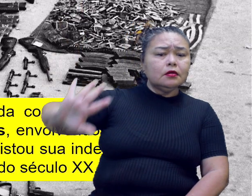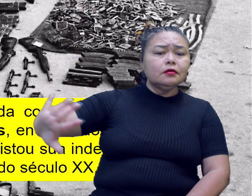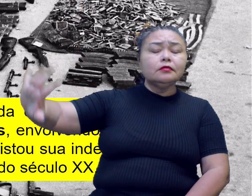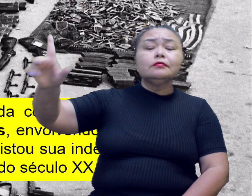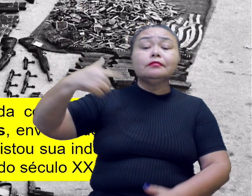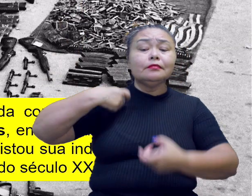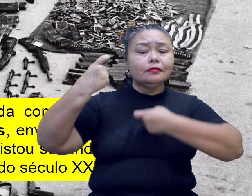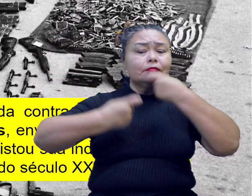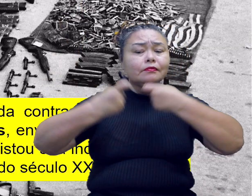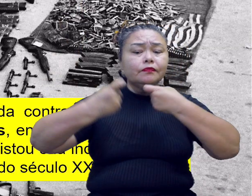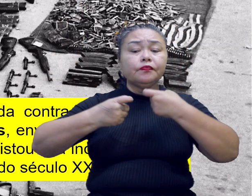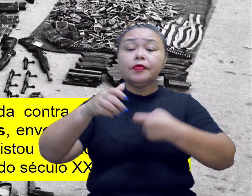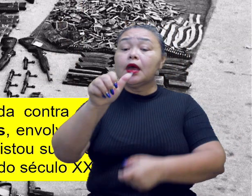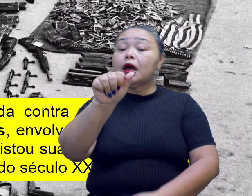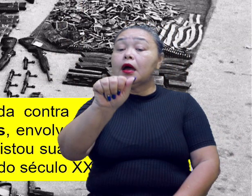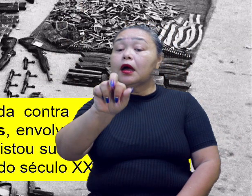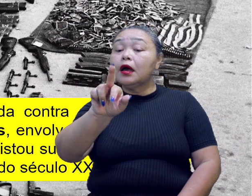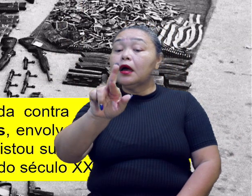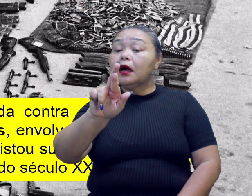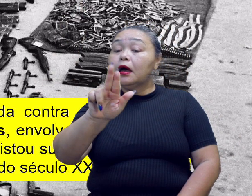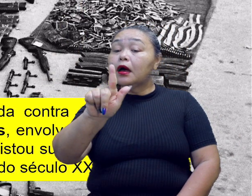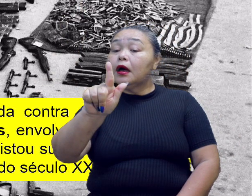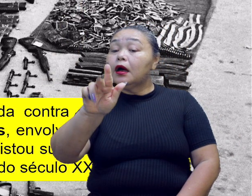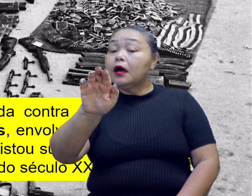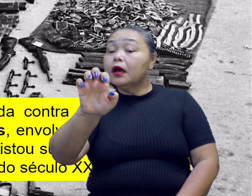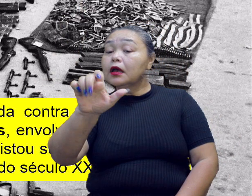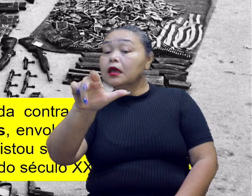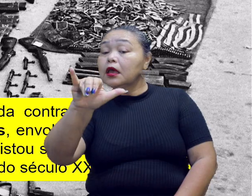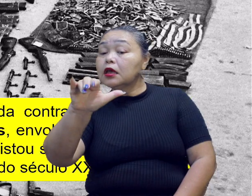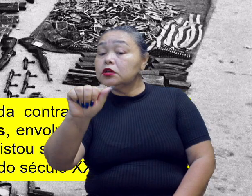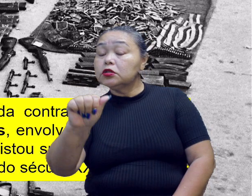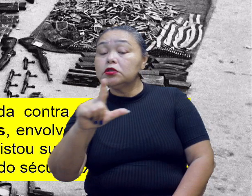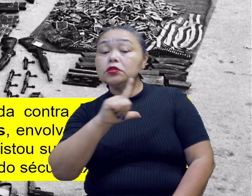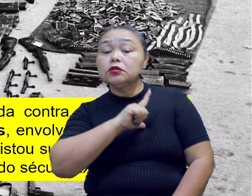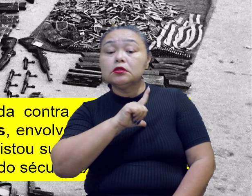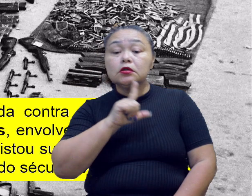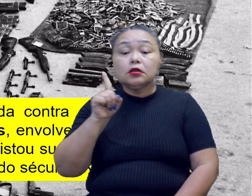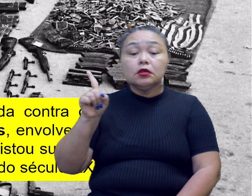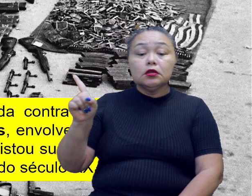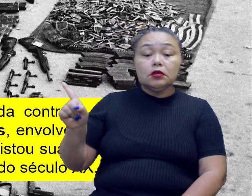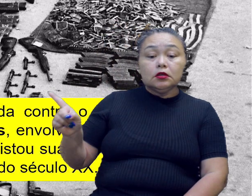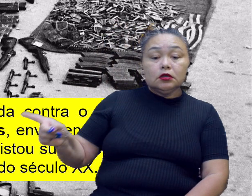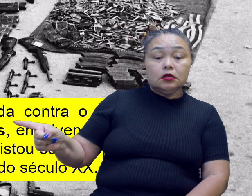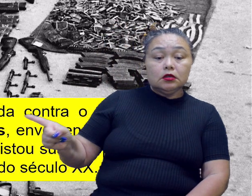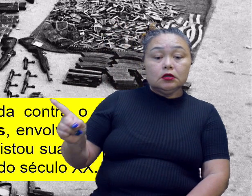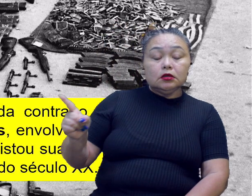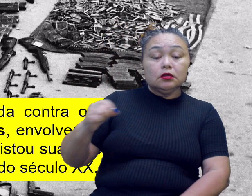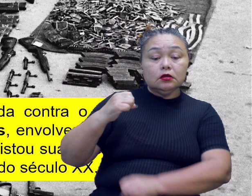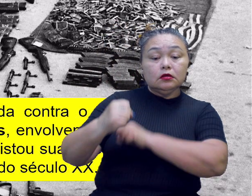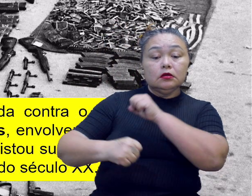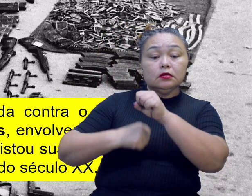de Independência da Argélia, de 1954 a 1962.